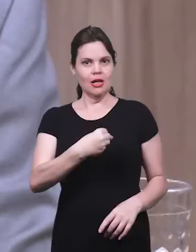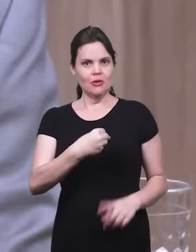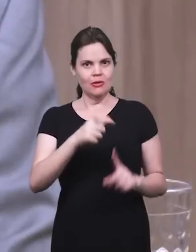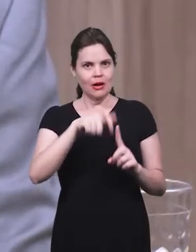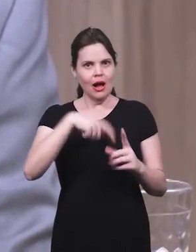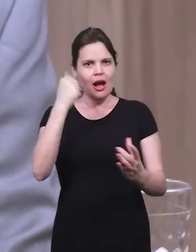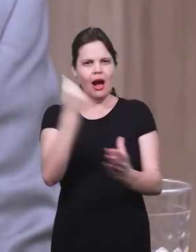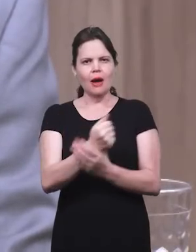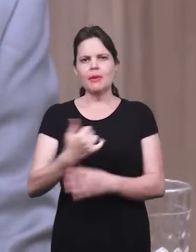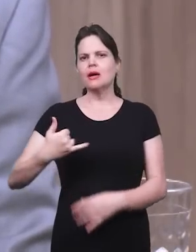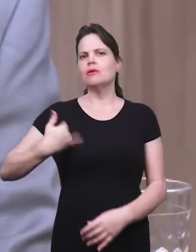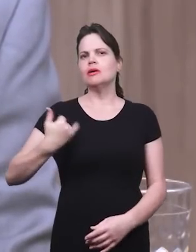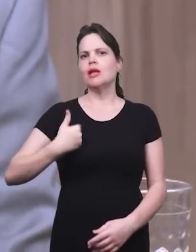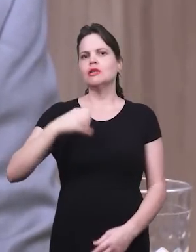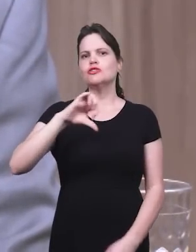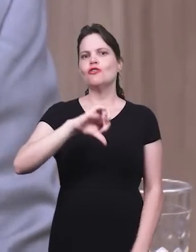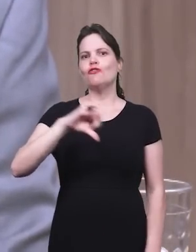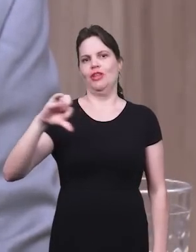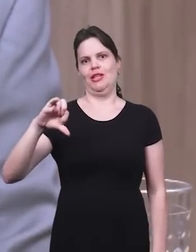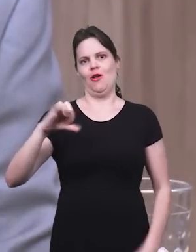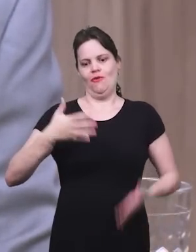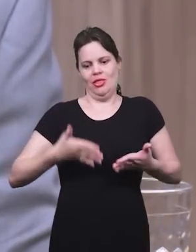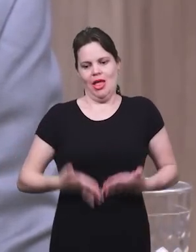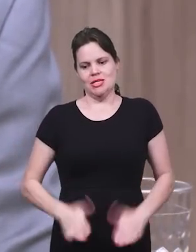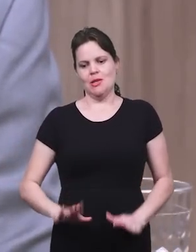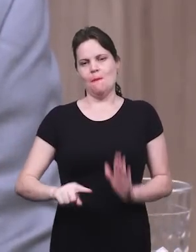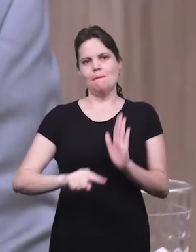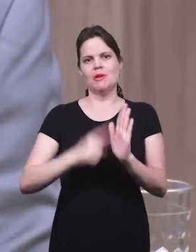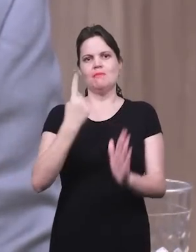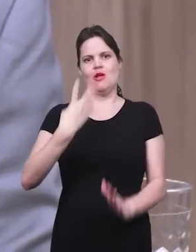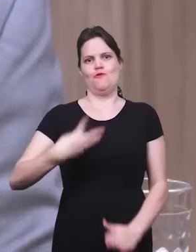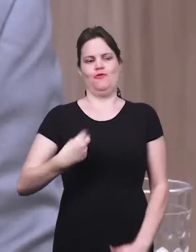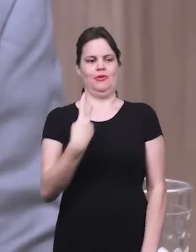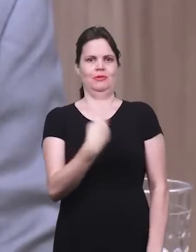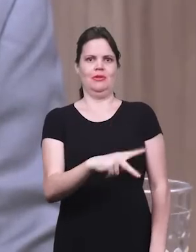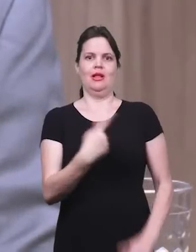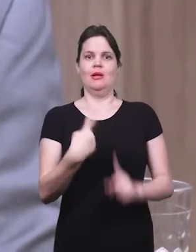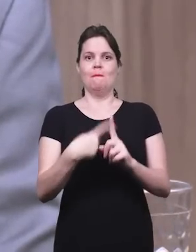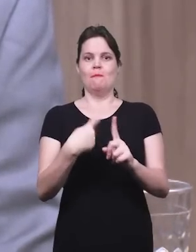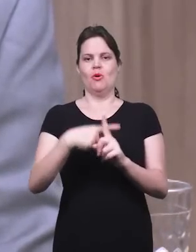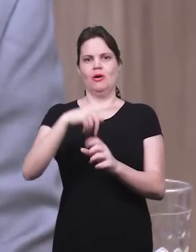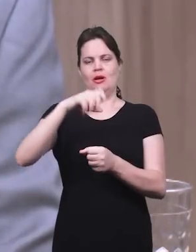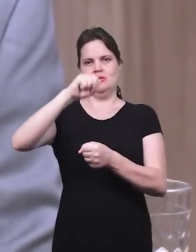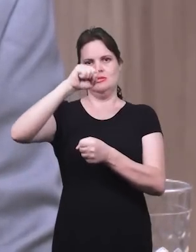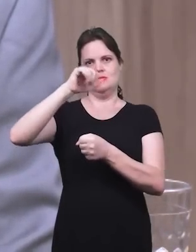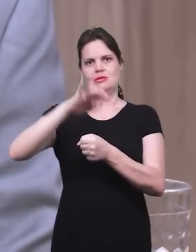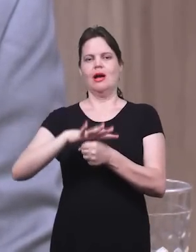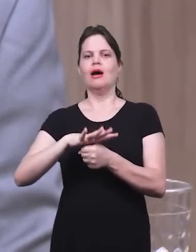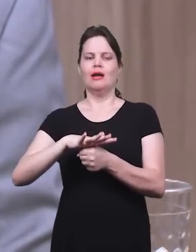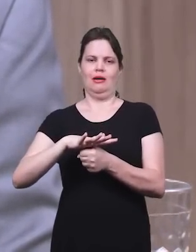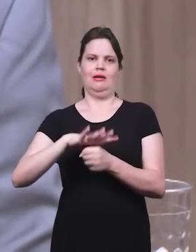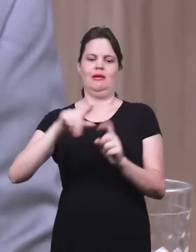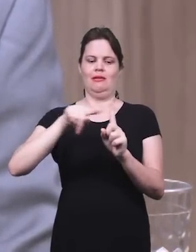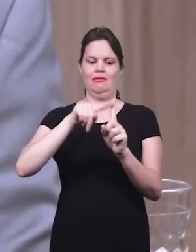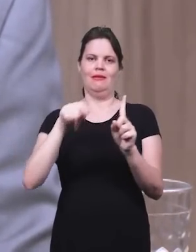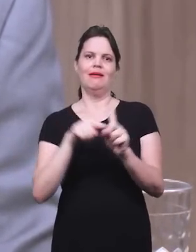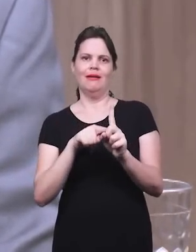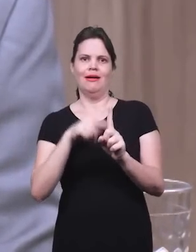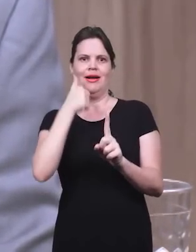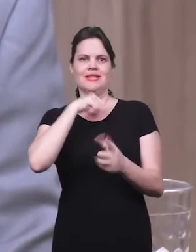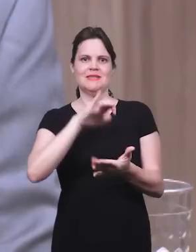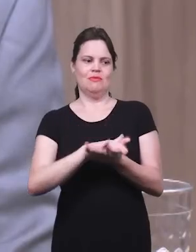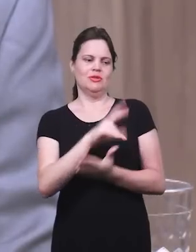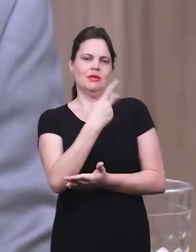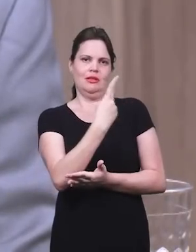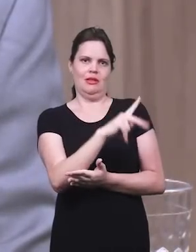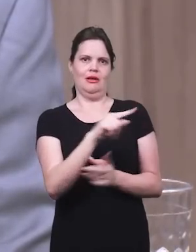tinha 100 anos, 99, foi quando Sara ali ficou grávida, nasceu mais adiante. Então,